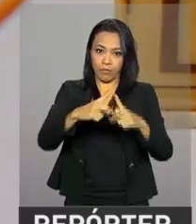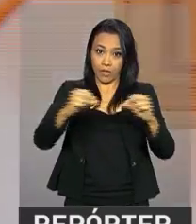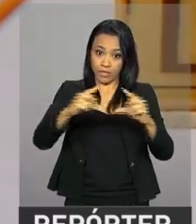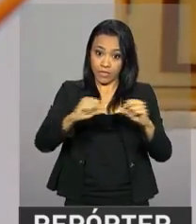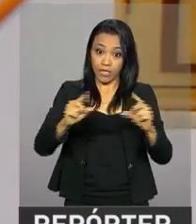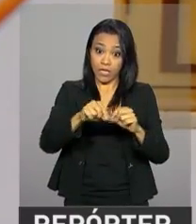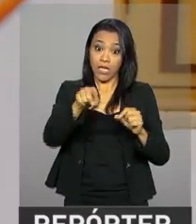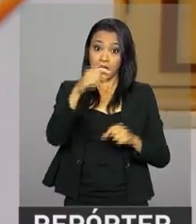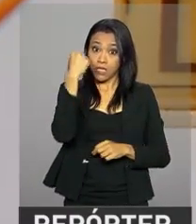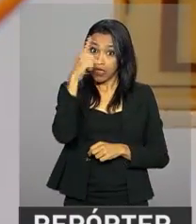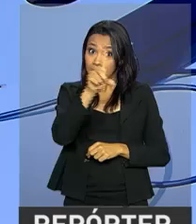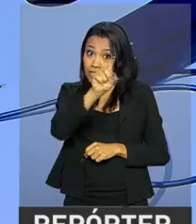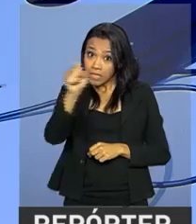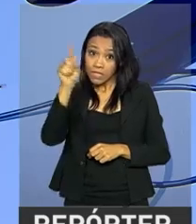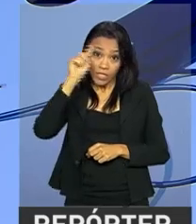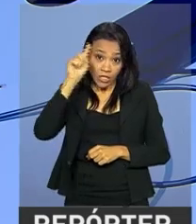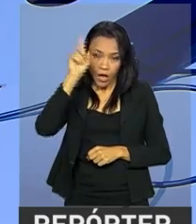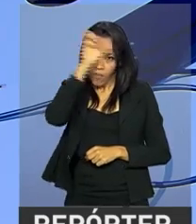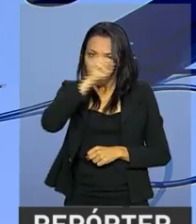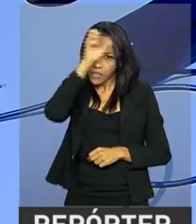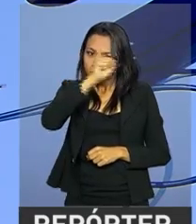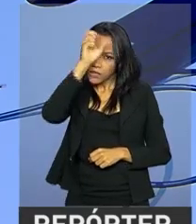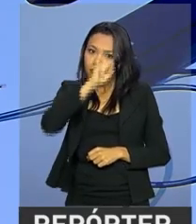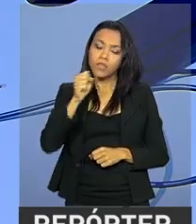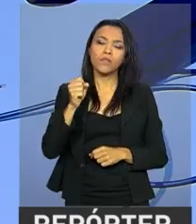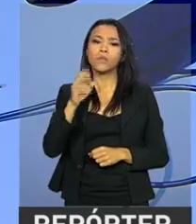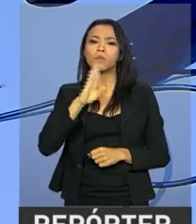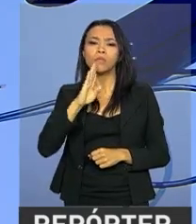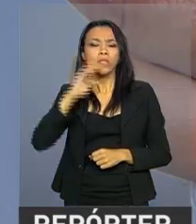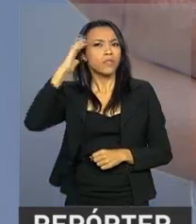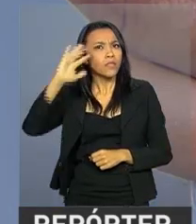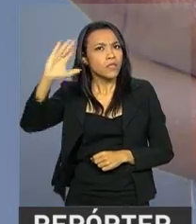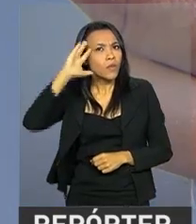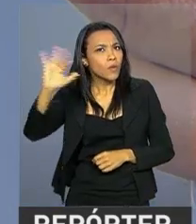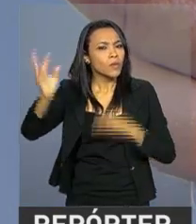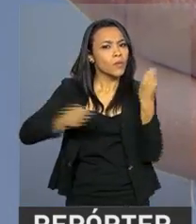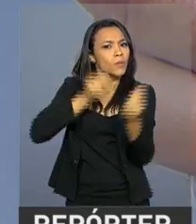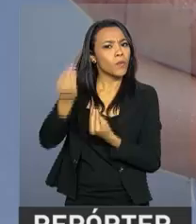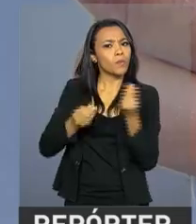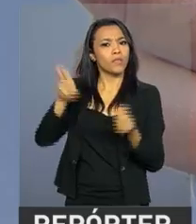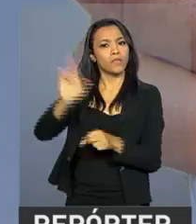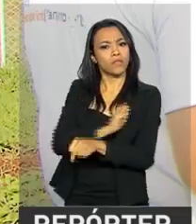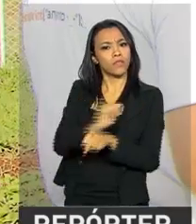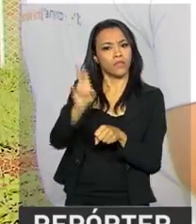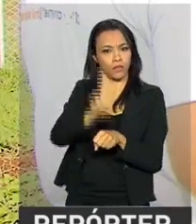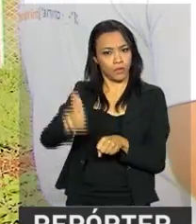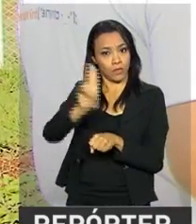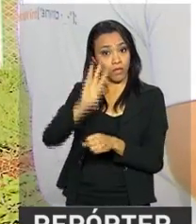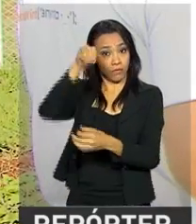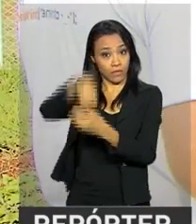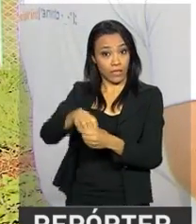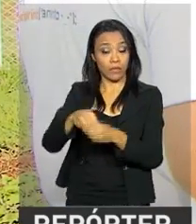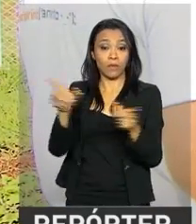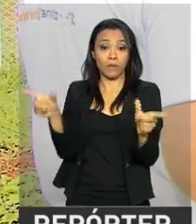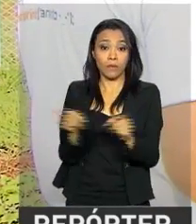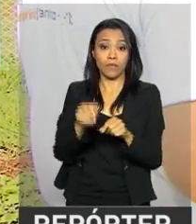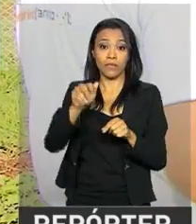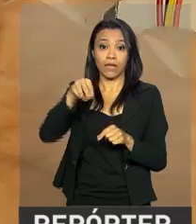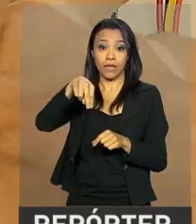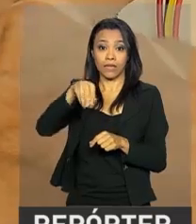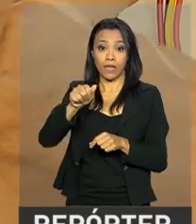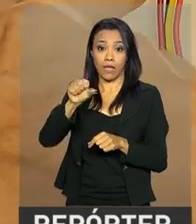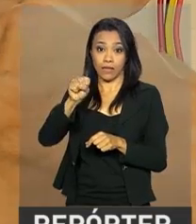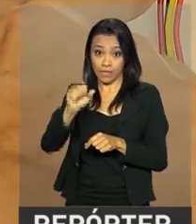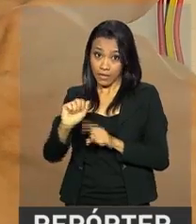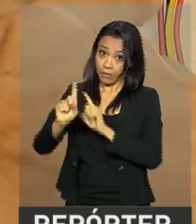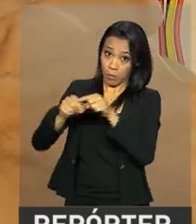aprendendo na teoria os métodos científicos utilizados pela agência espacial depois foi a campo e instalar